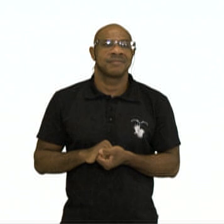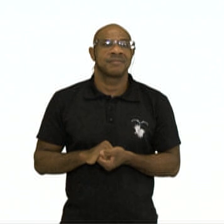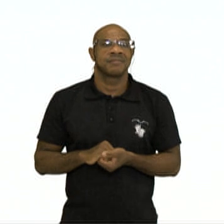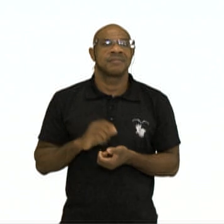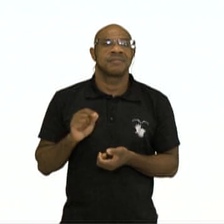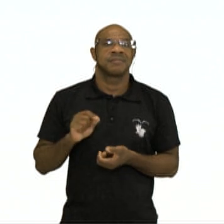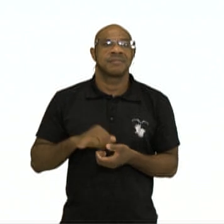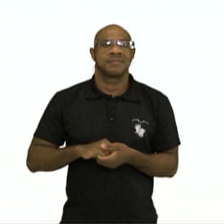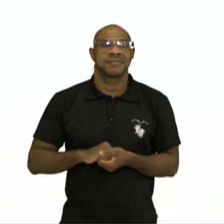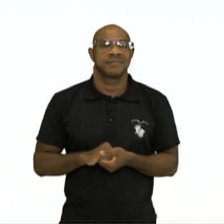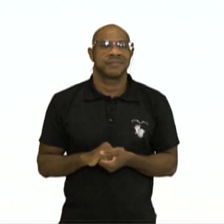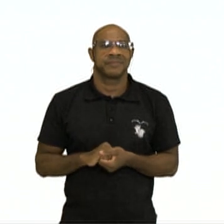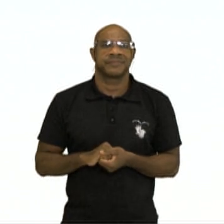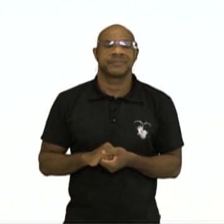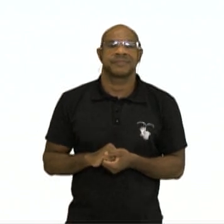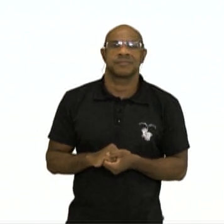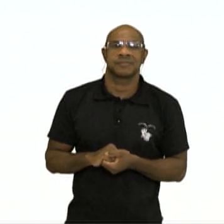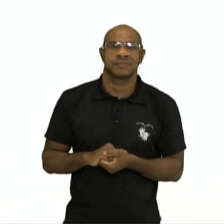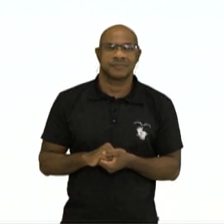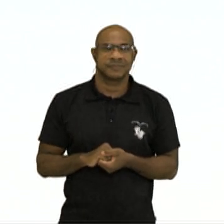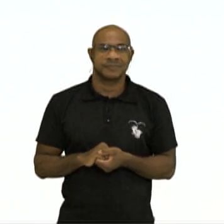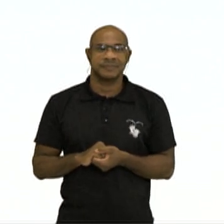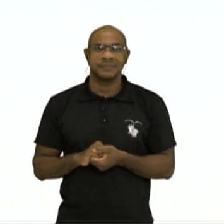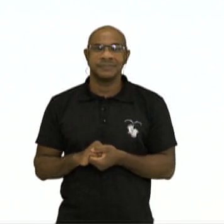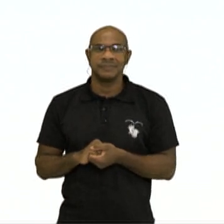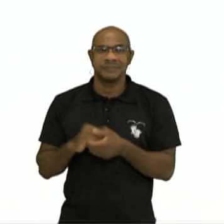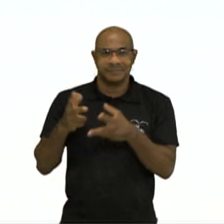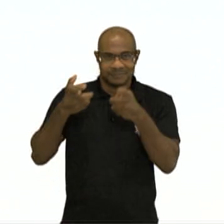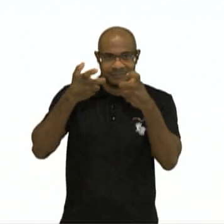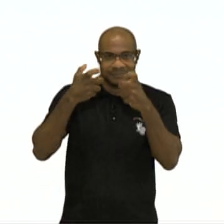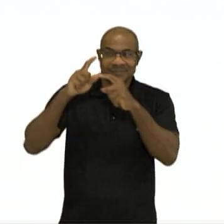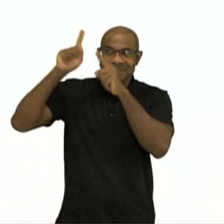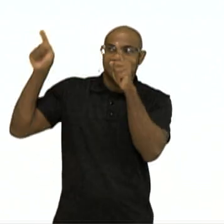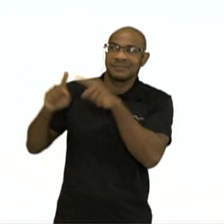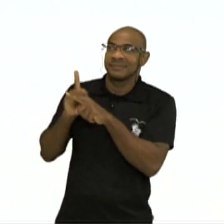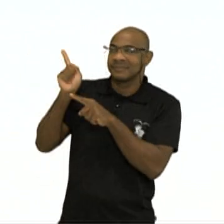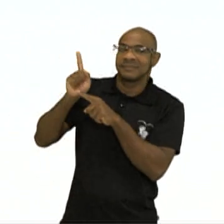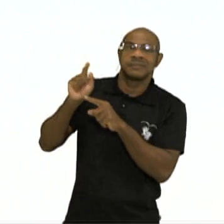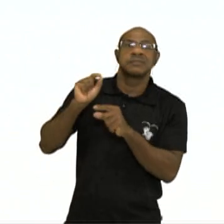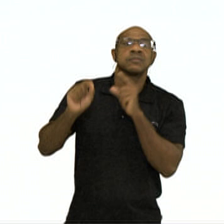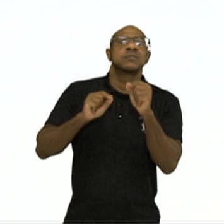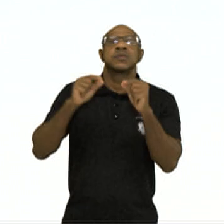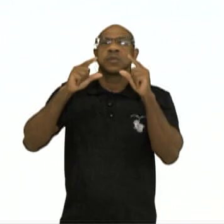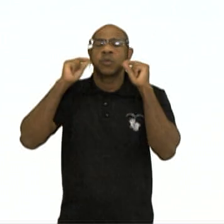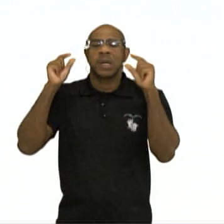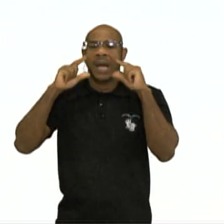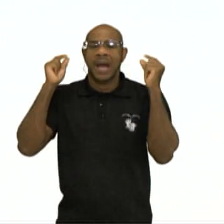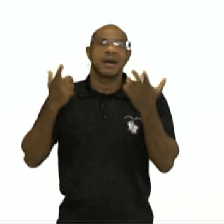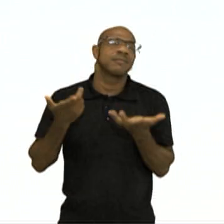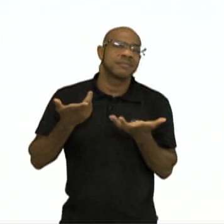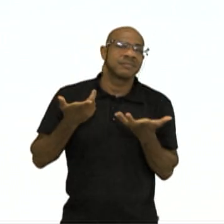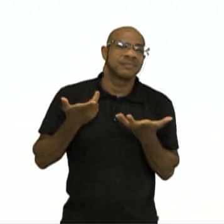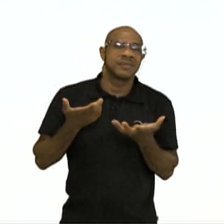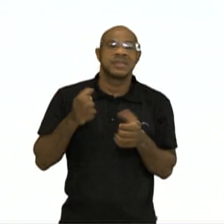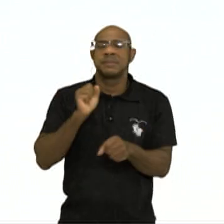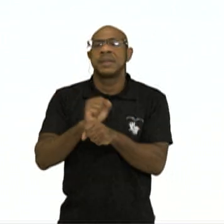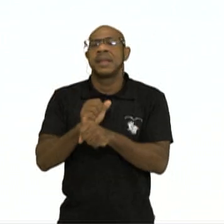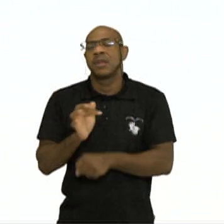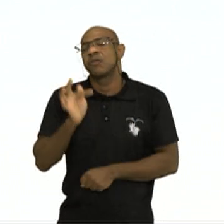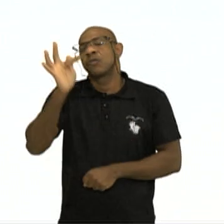no último quadrinho da comic trip. De acordo com o quadrinho, o que Garfield espera que tenha no